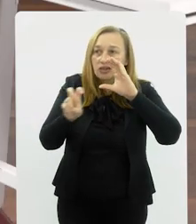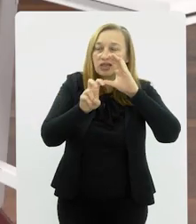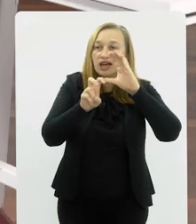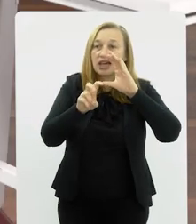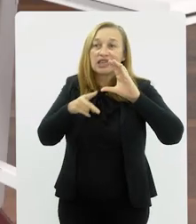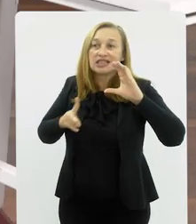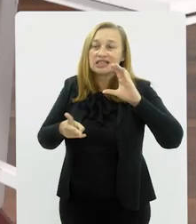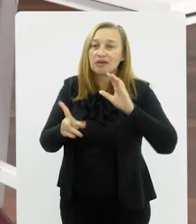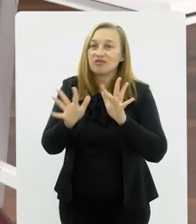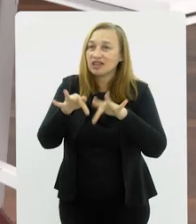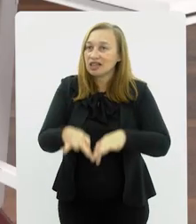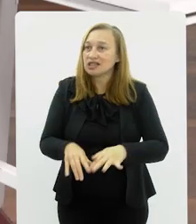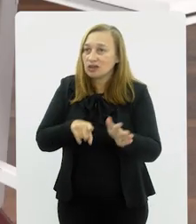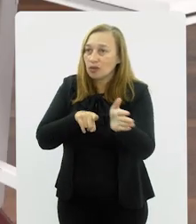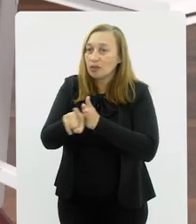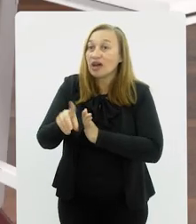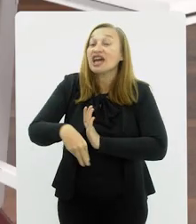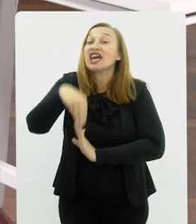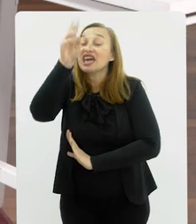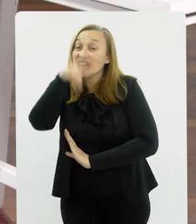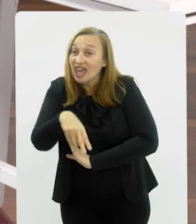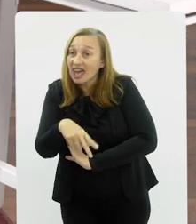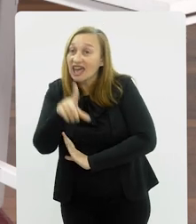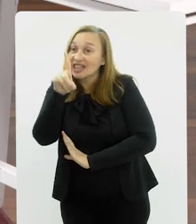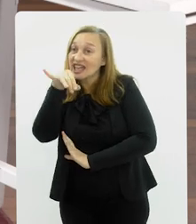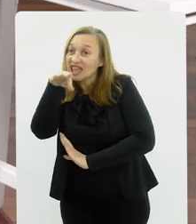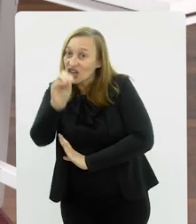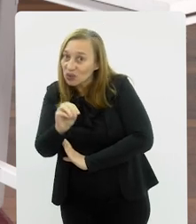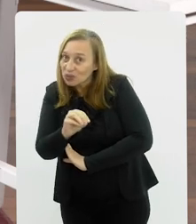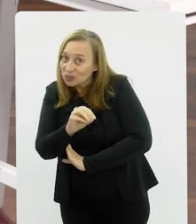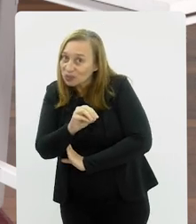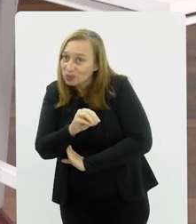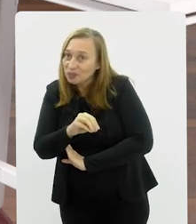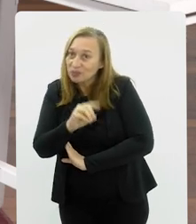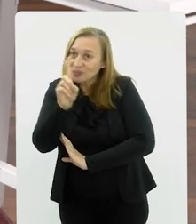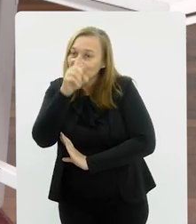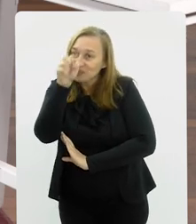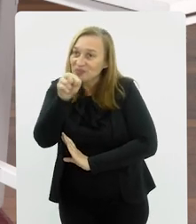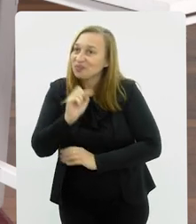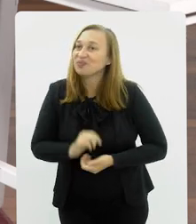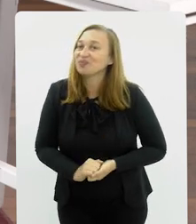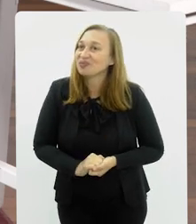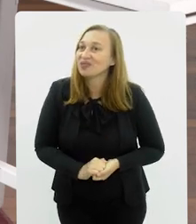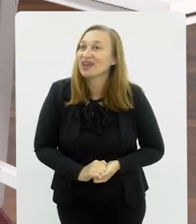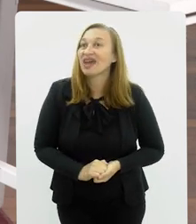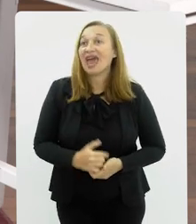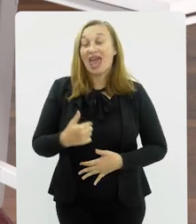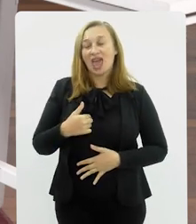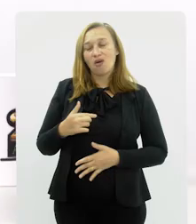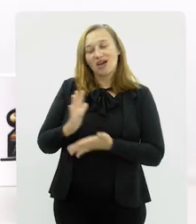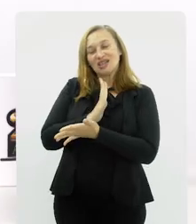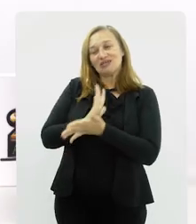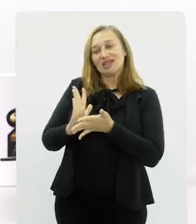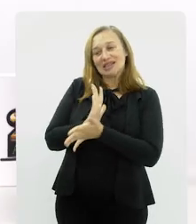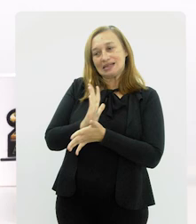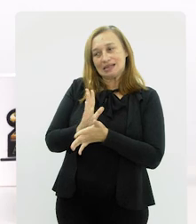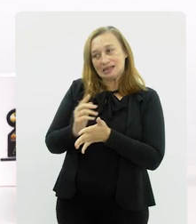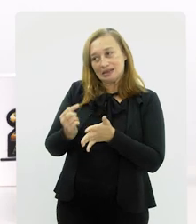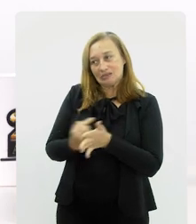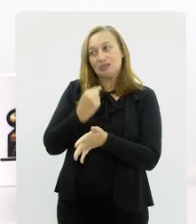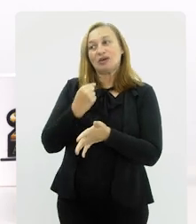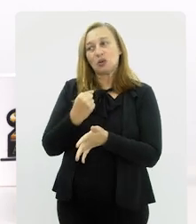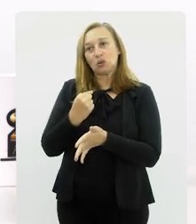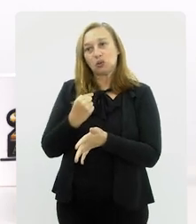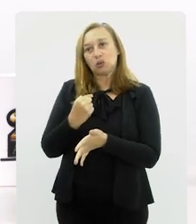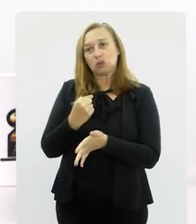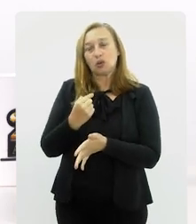com Quintais, nós sempre terminamos com uma pergunta que é: quem é Danilo Dantas? Quem é o Danilo Dantas? Às vezes até